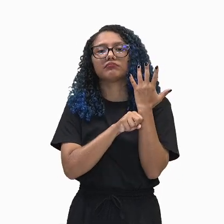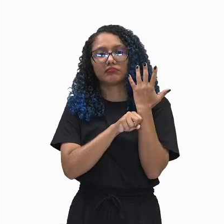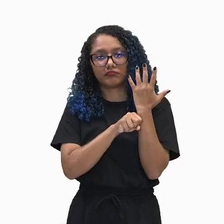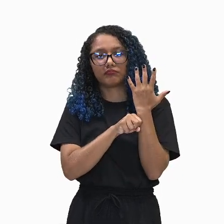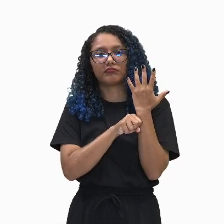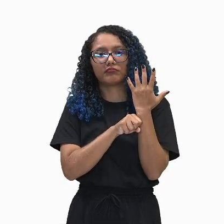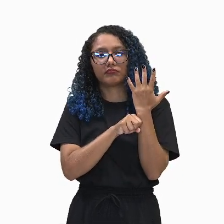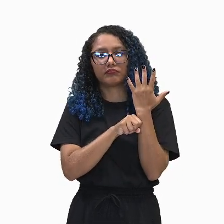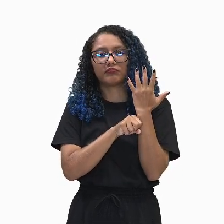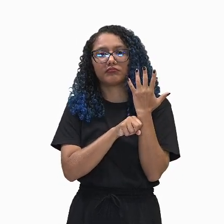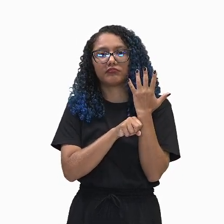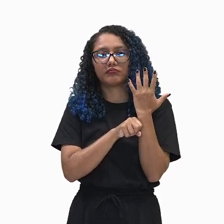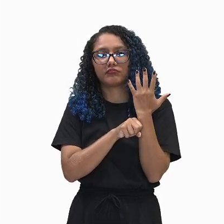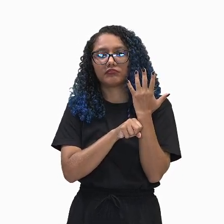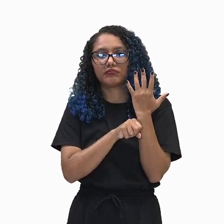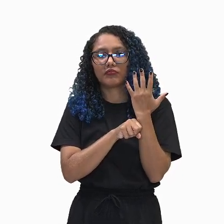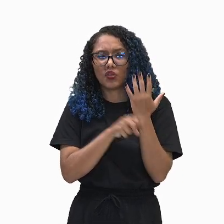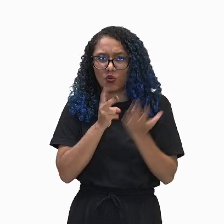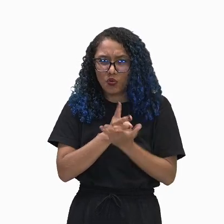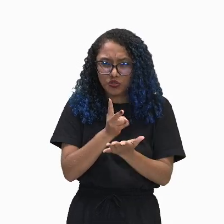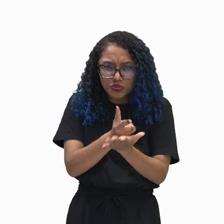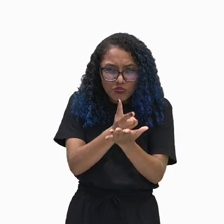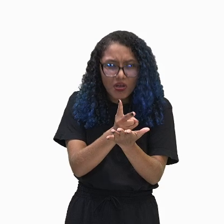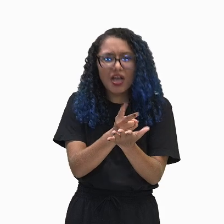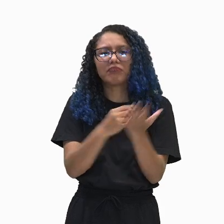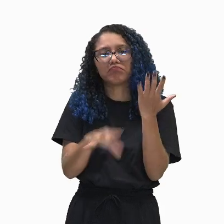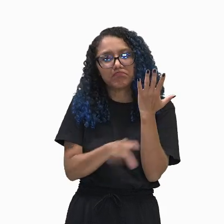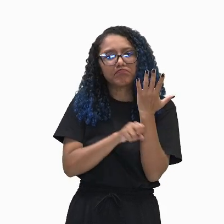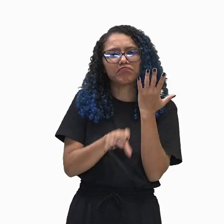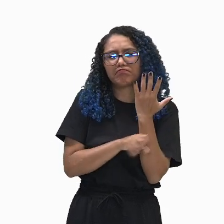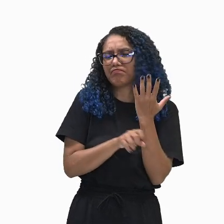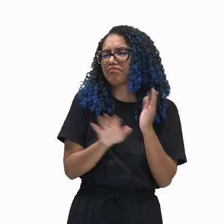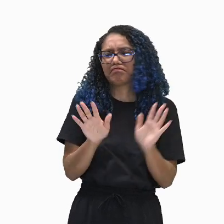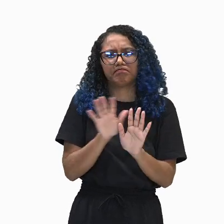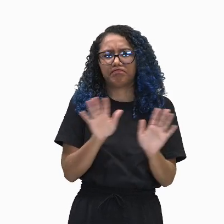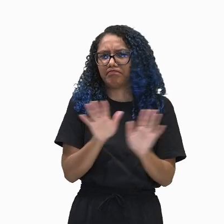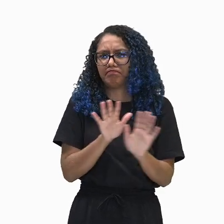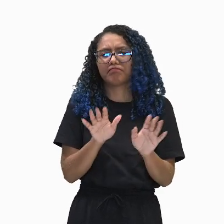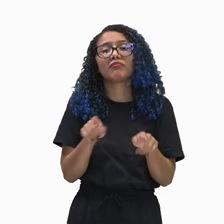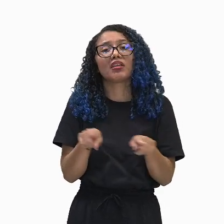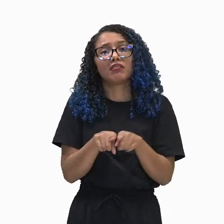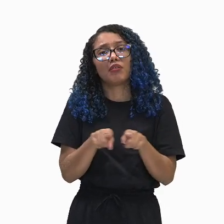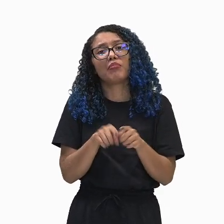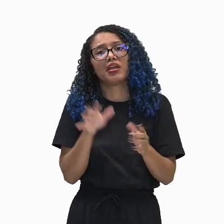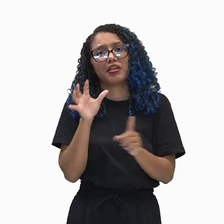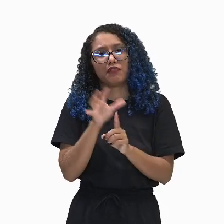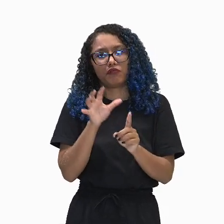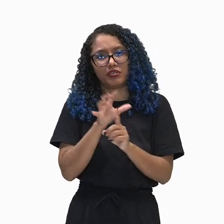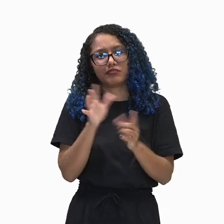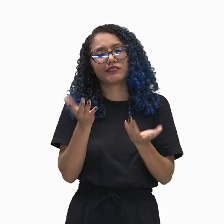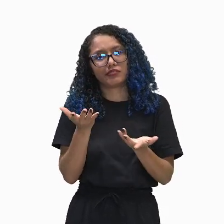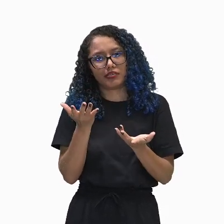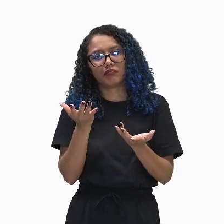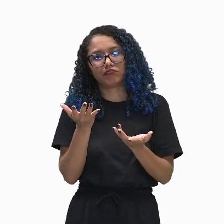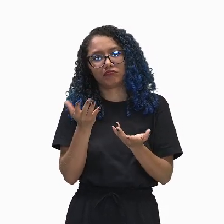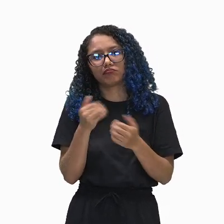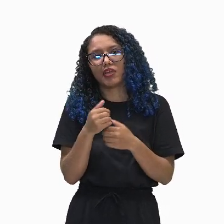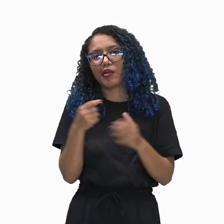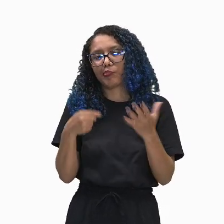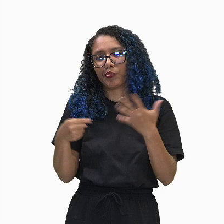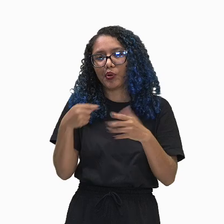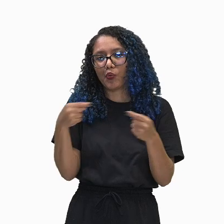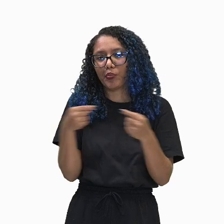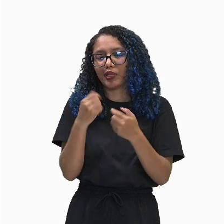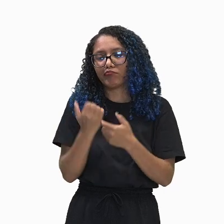ela não precisa mais absorver mais, isso aí também vai gerar um déficit em relação ao meio externo e também em relação ao